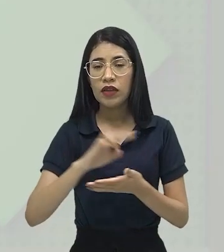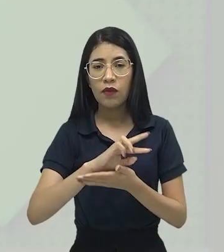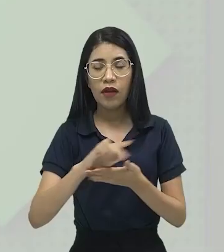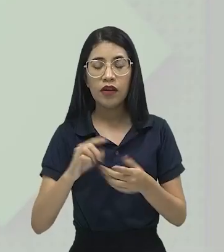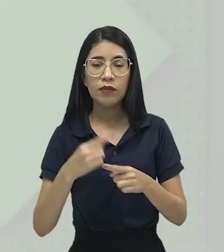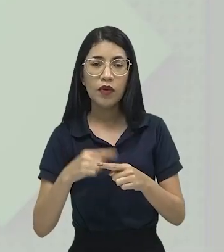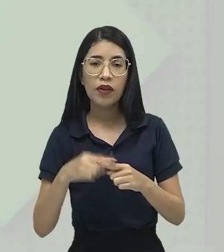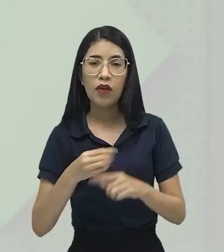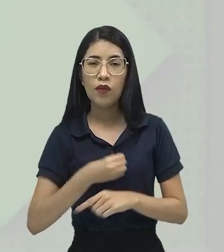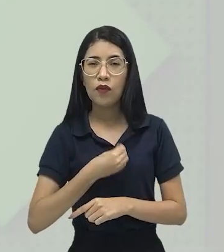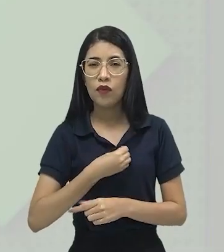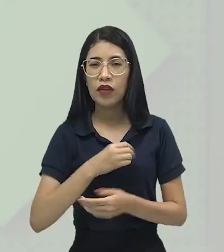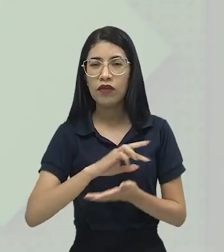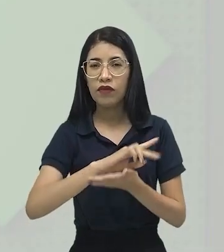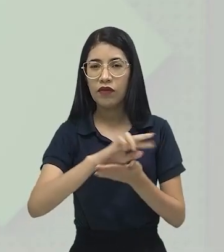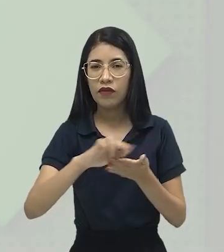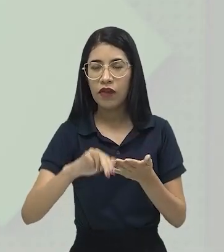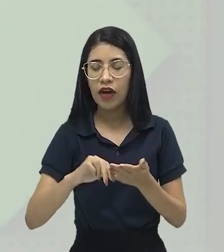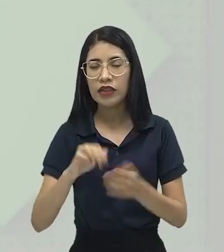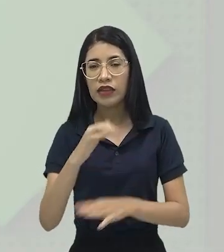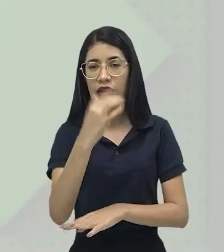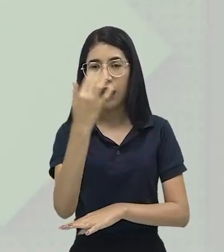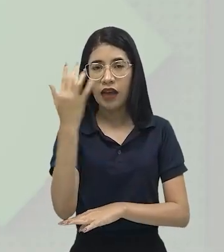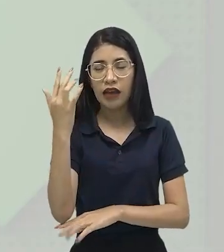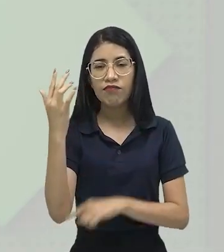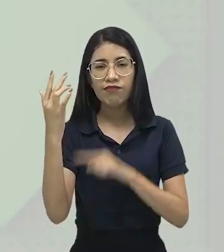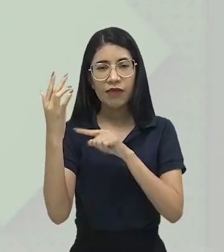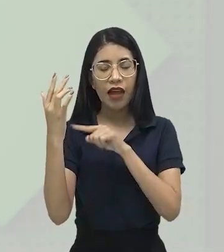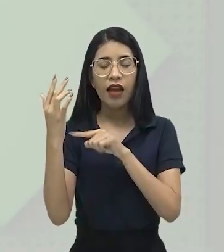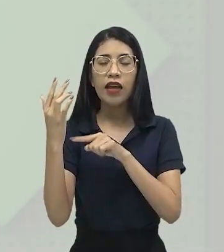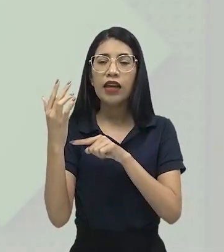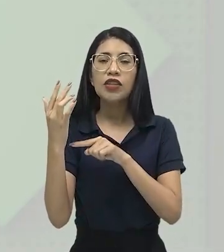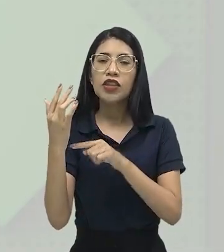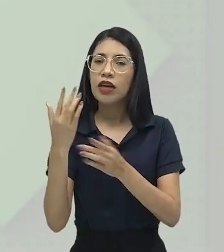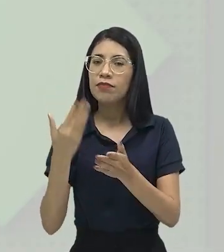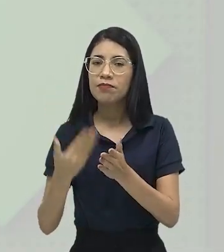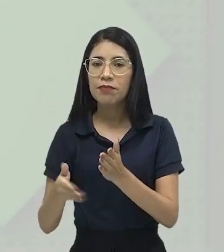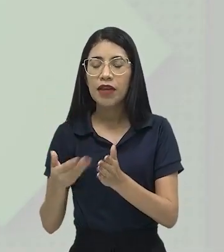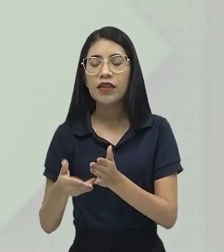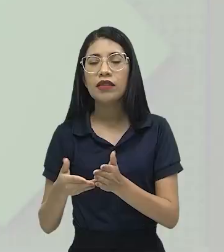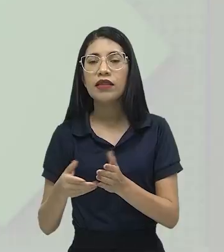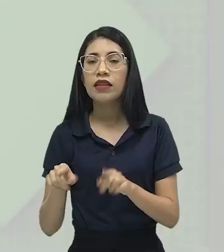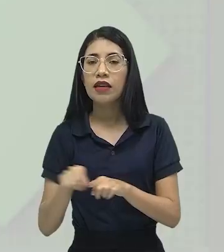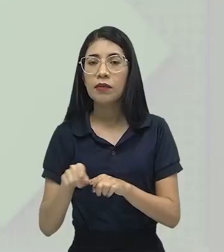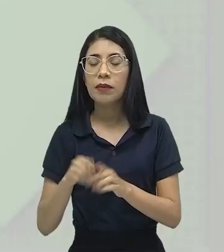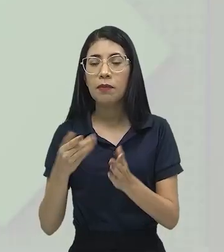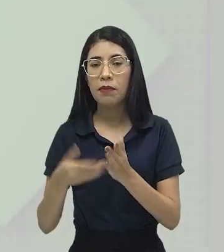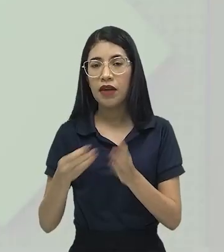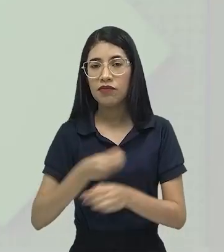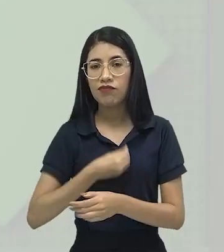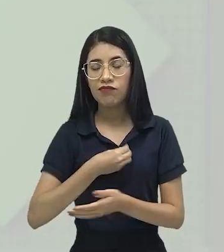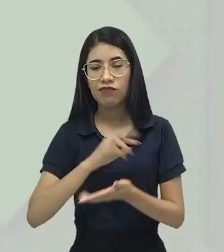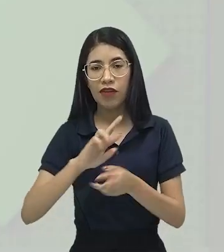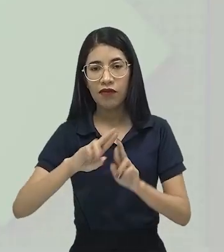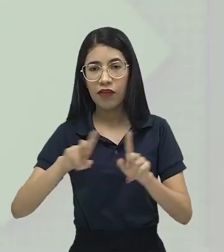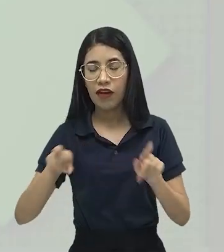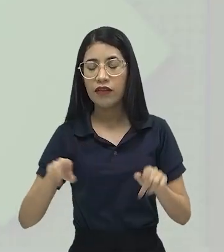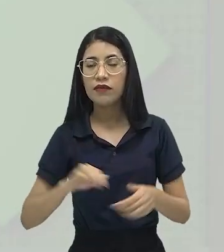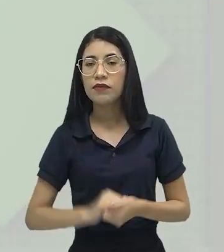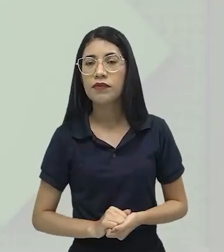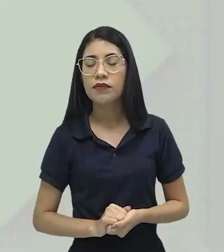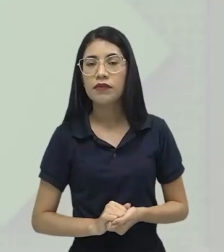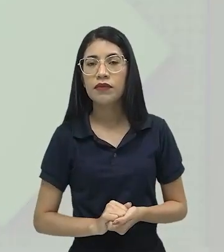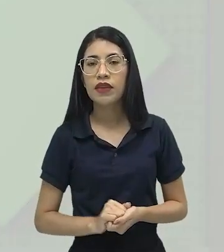estavam naquela árvore não estarão mais, né? Então a gente já tem uma perda de biodiversidade aí, certo? A sombra